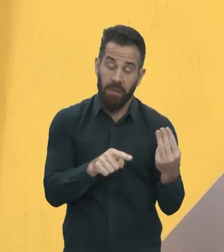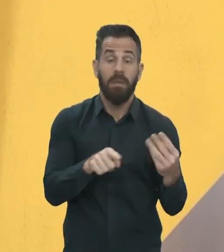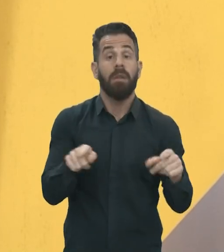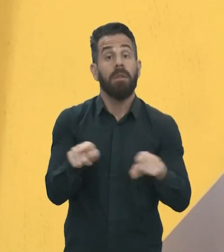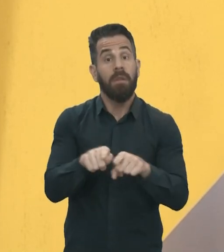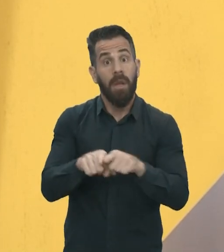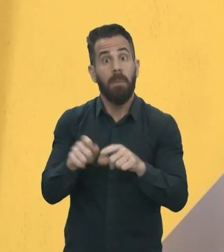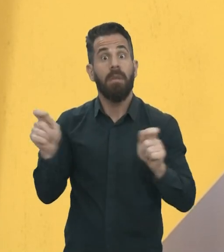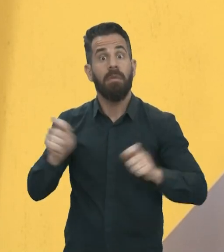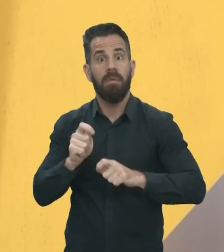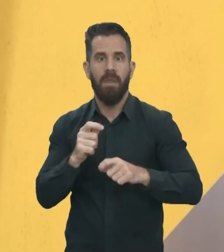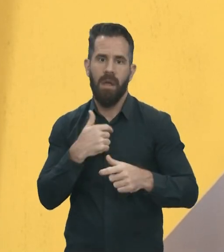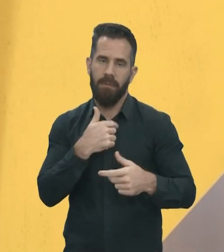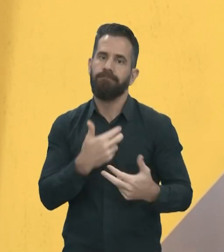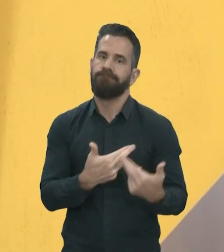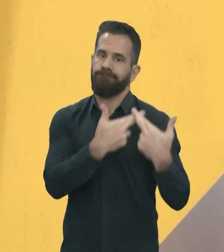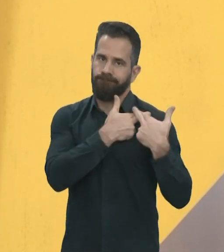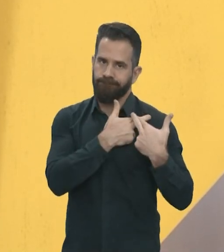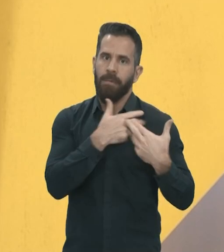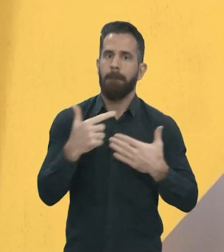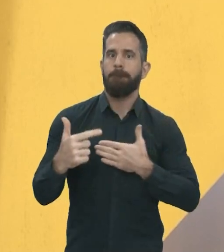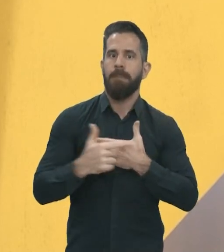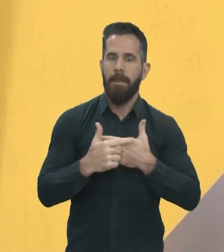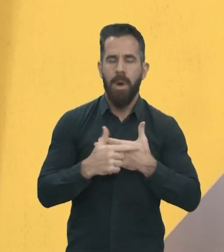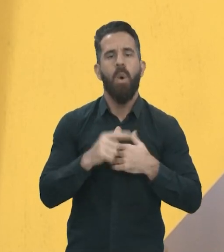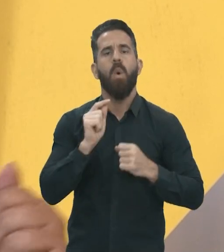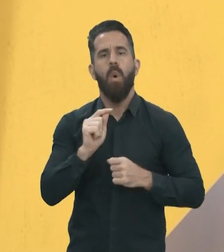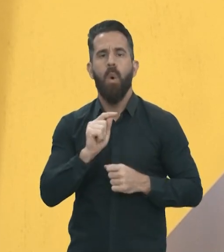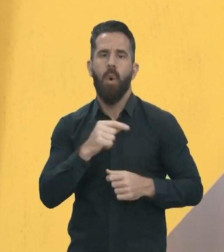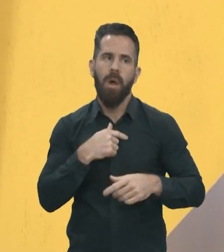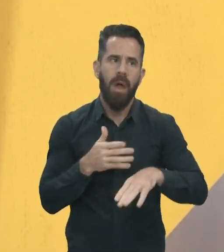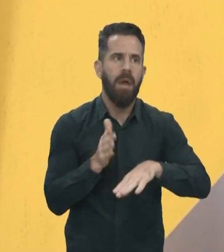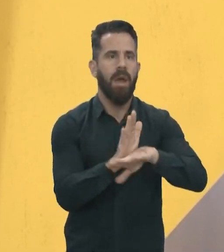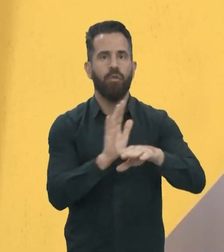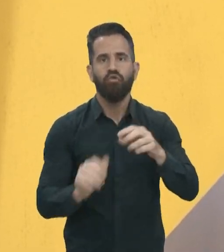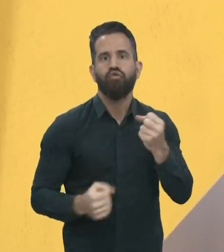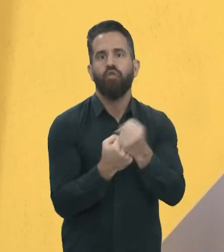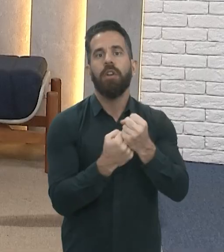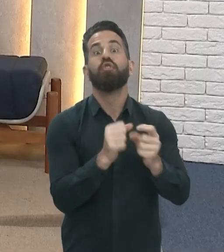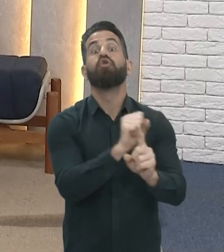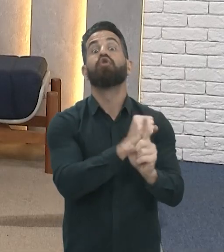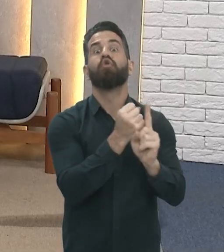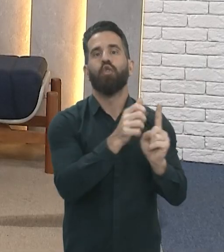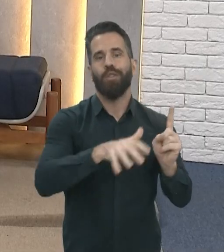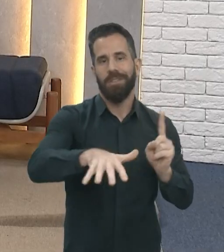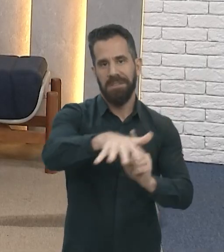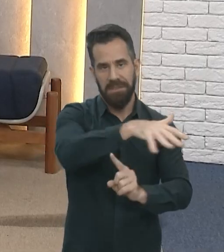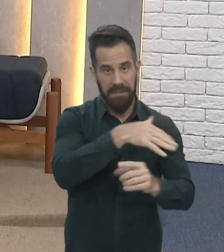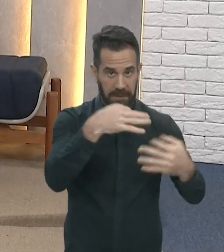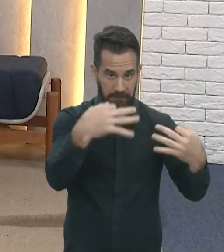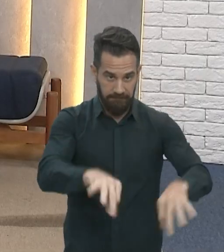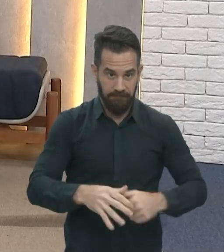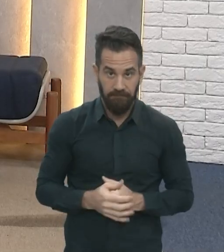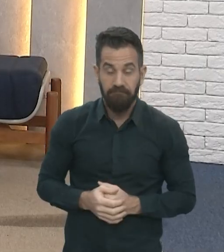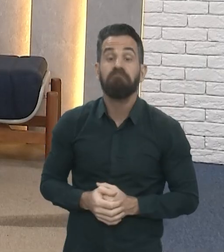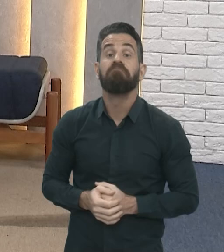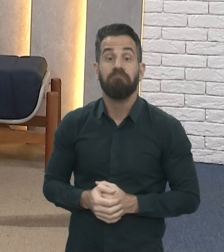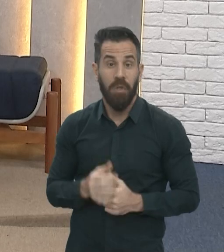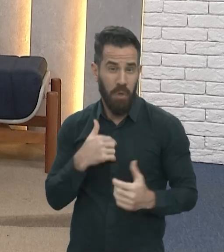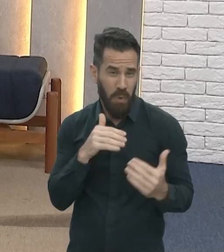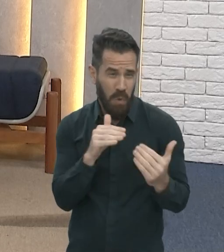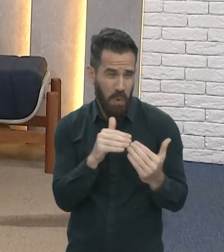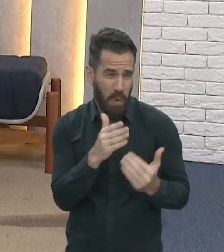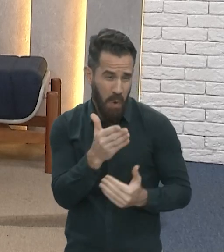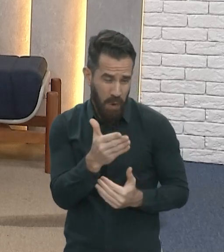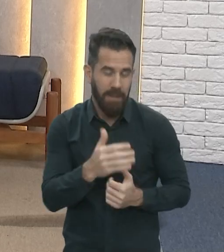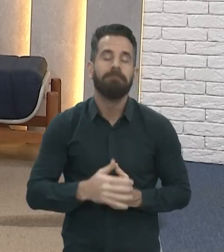enquanto função social para a comunidade como um todo. Não é isso, professor Eliomar? Perfeitamente, Carla. A universidade ela